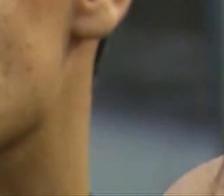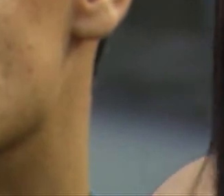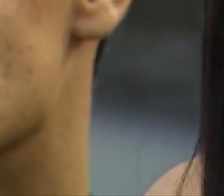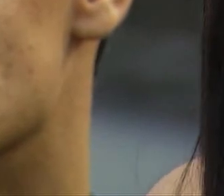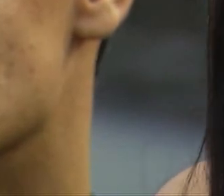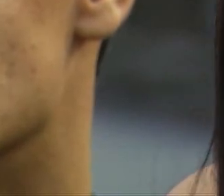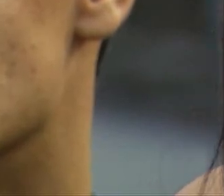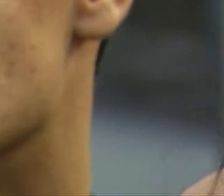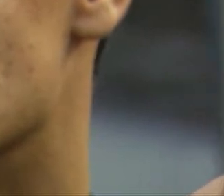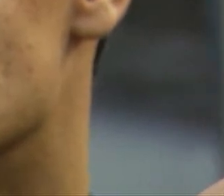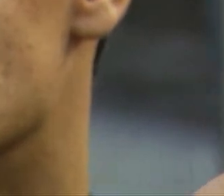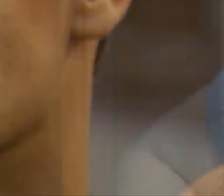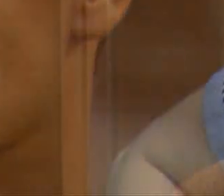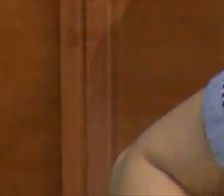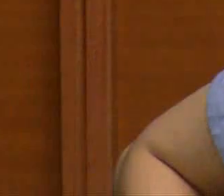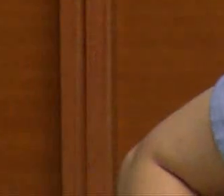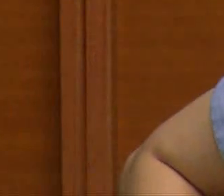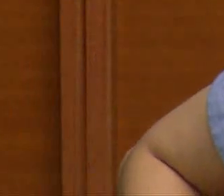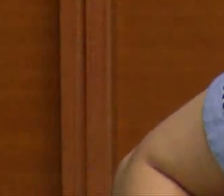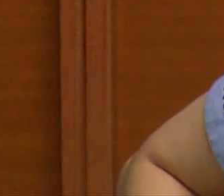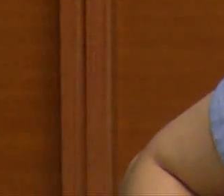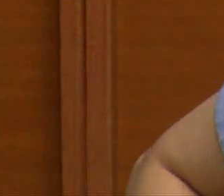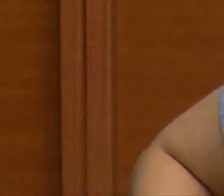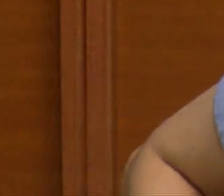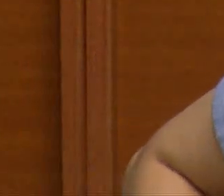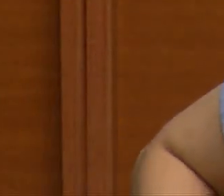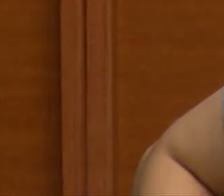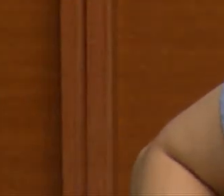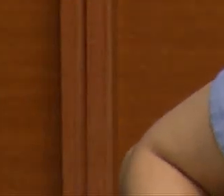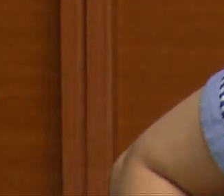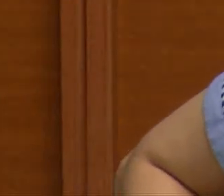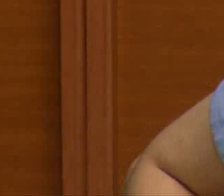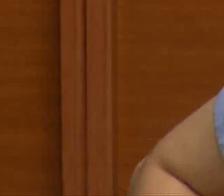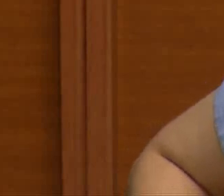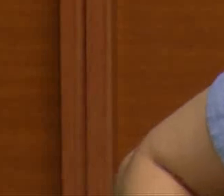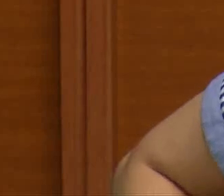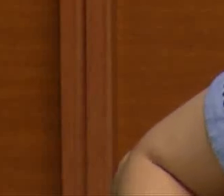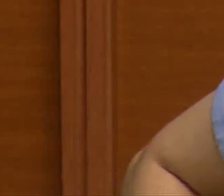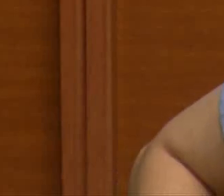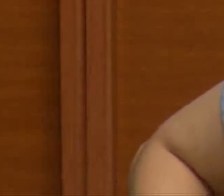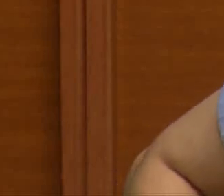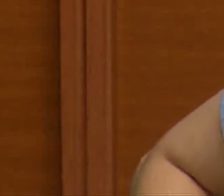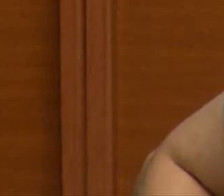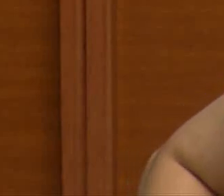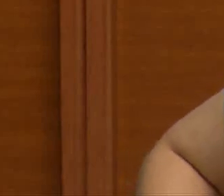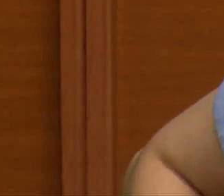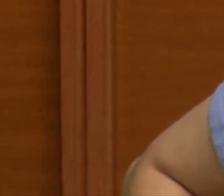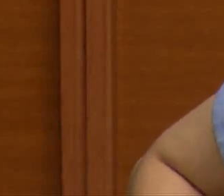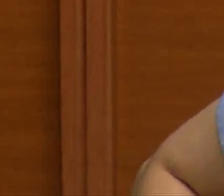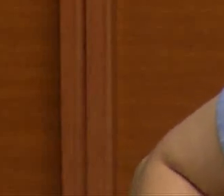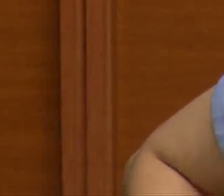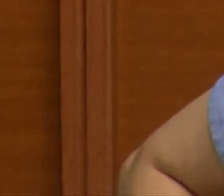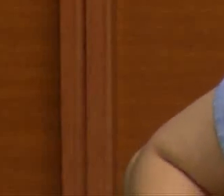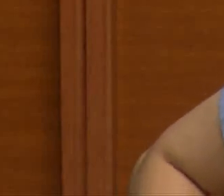nunca entendi. Só ouvi dizer que quando arrepia já